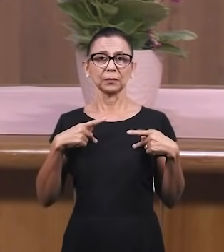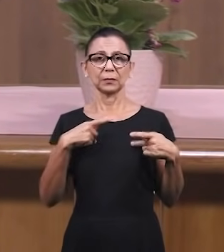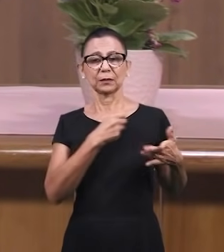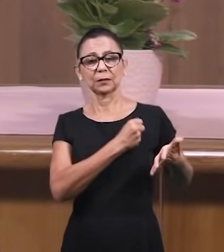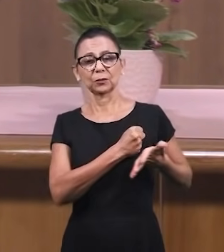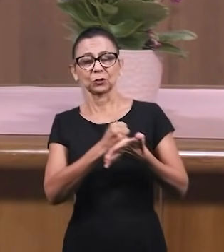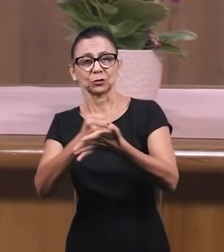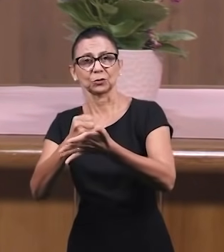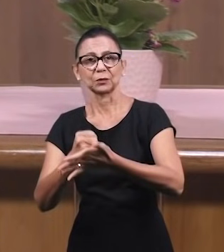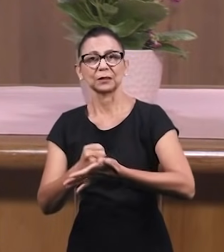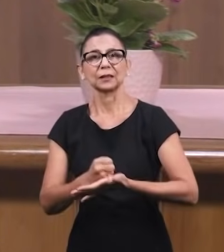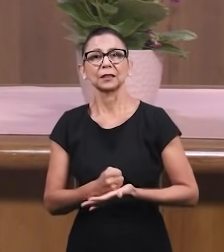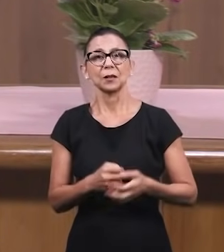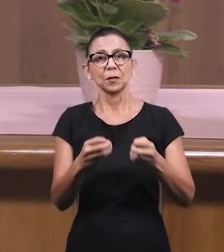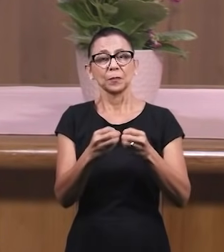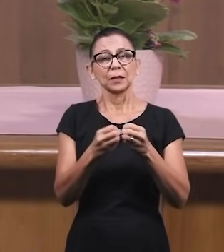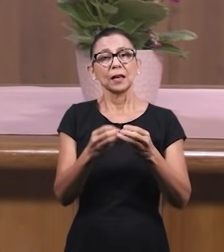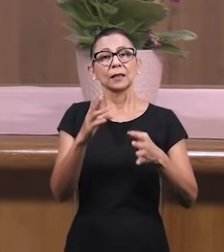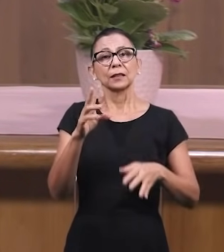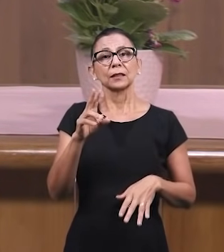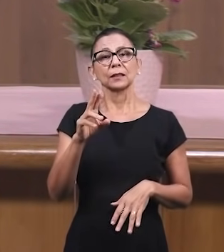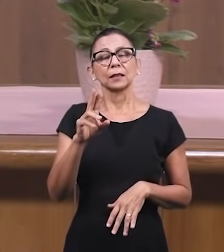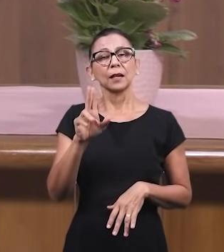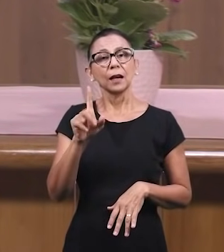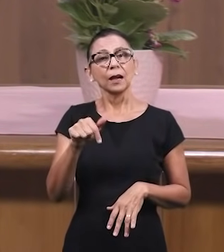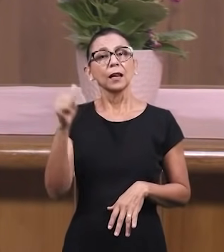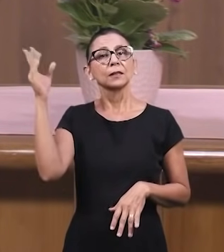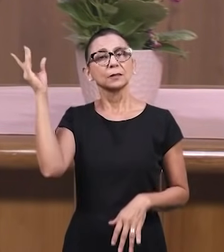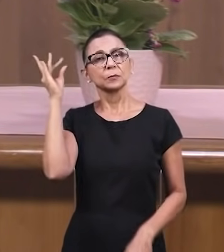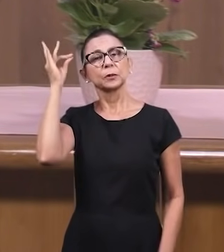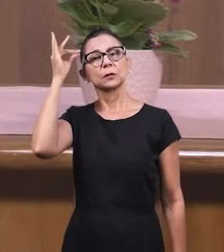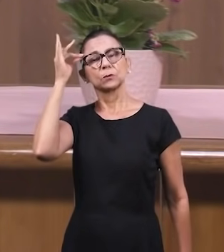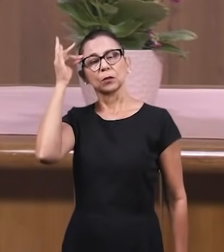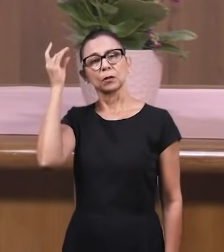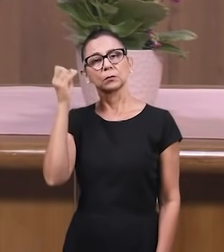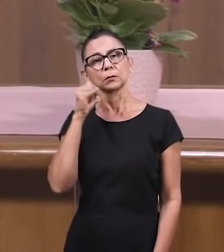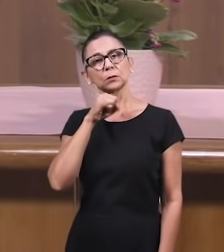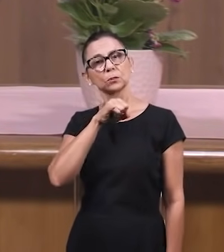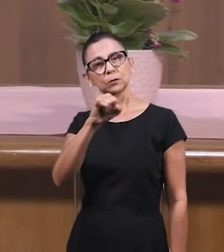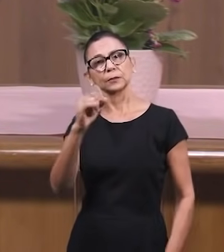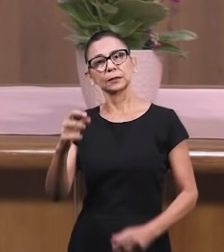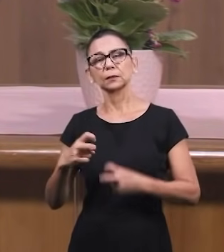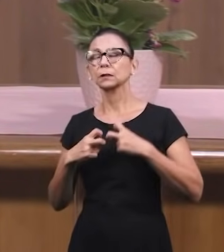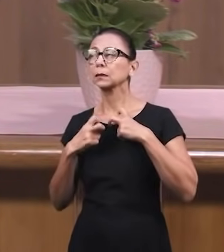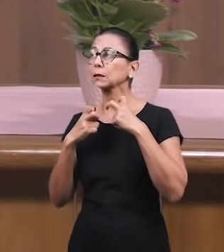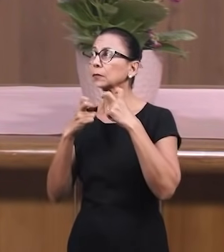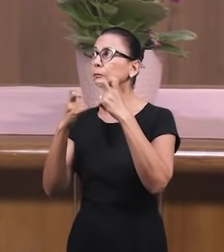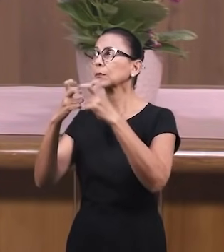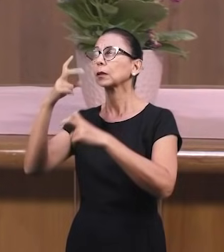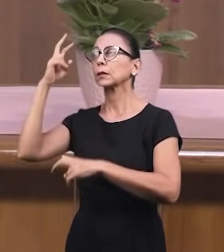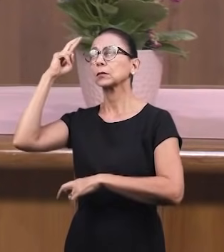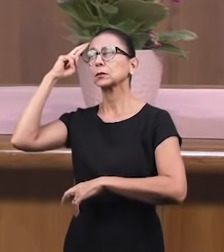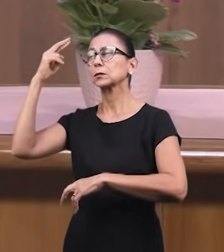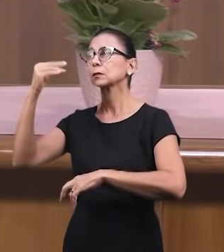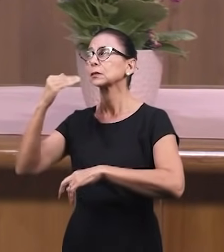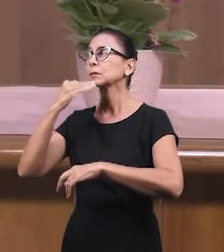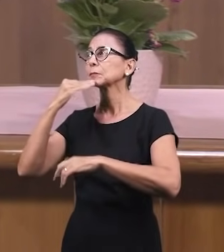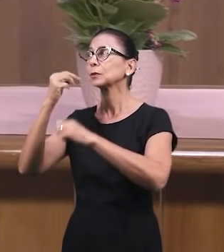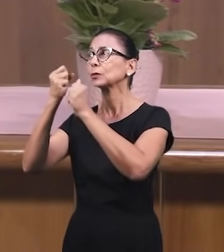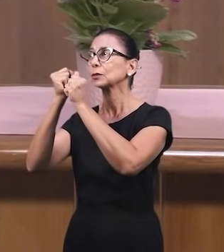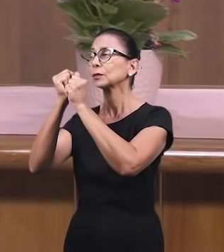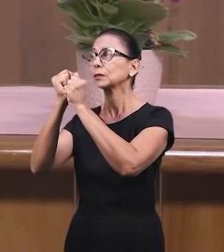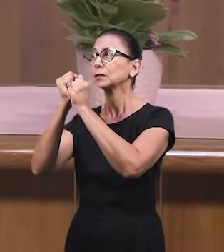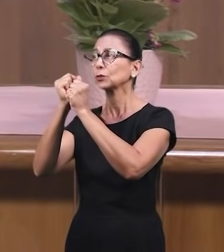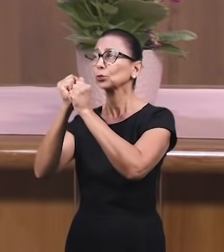é espiritual. Se você se acertar com o Senhor, se você clamar a Ele, se você pedir